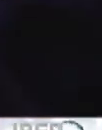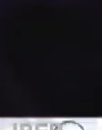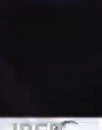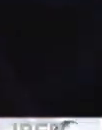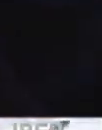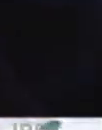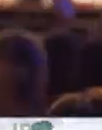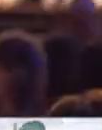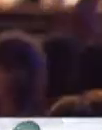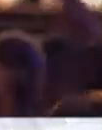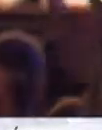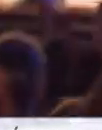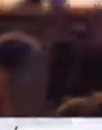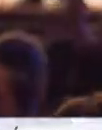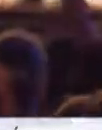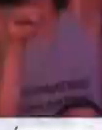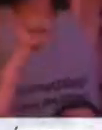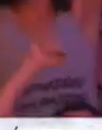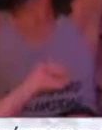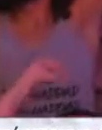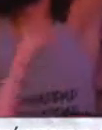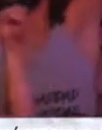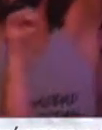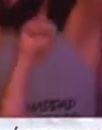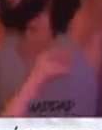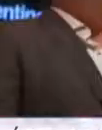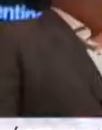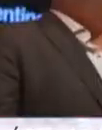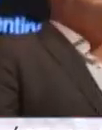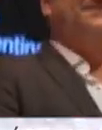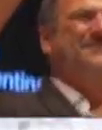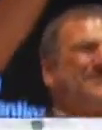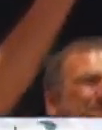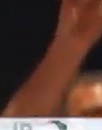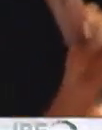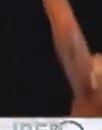Por mais direitos e menos privilégios.